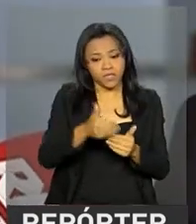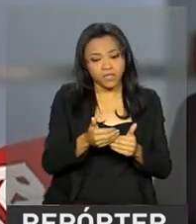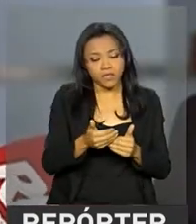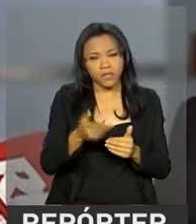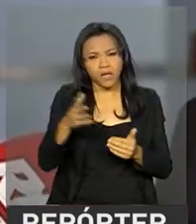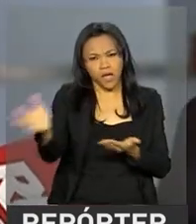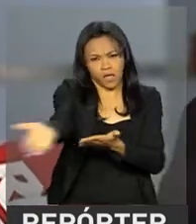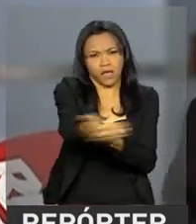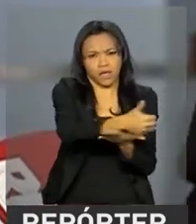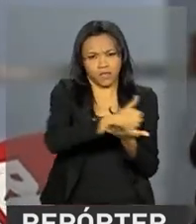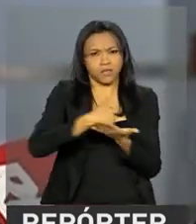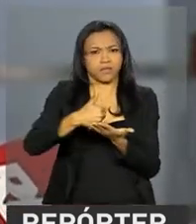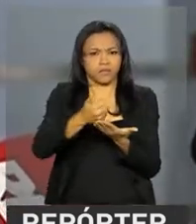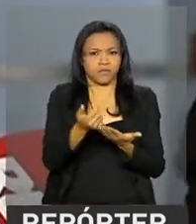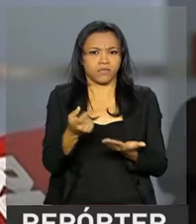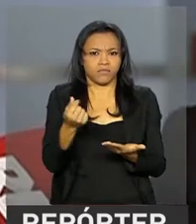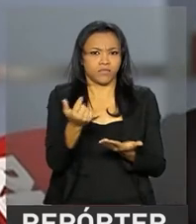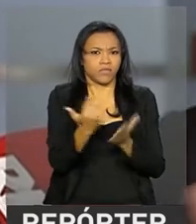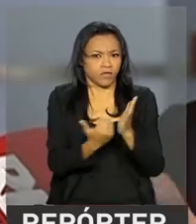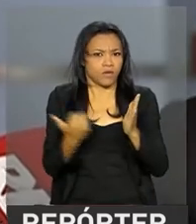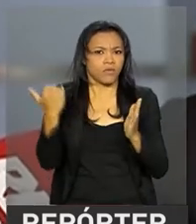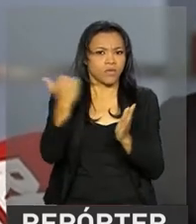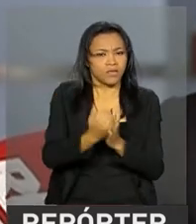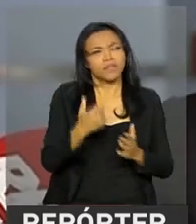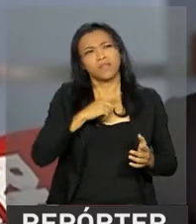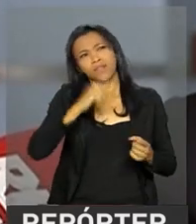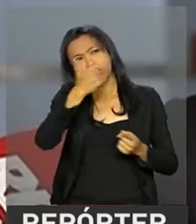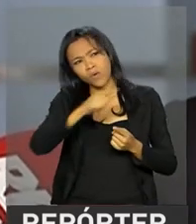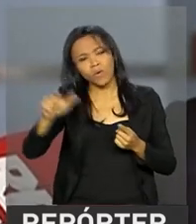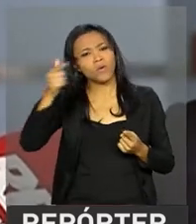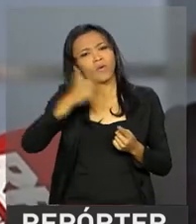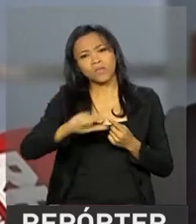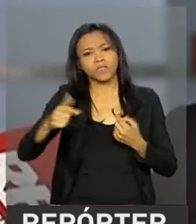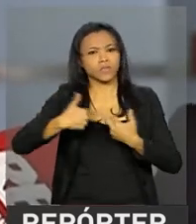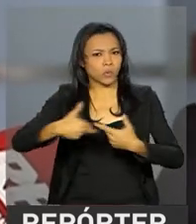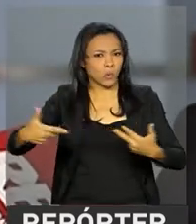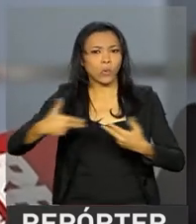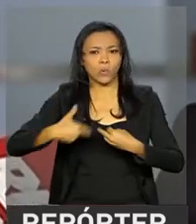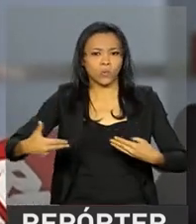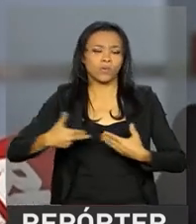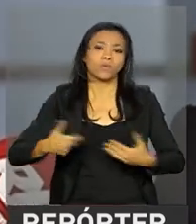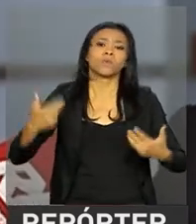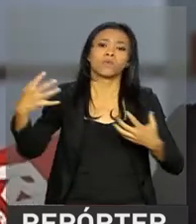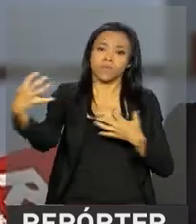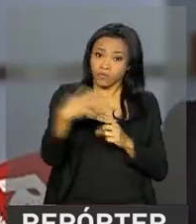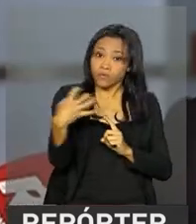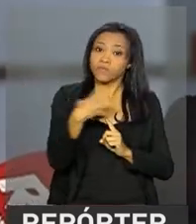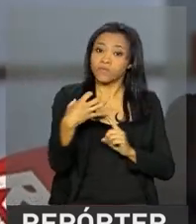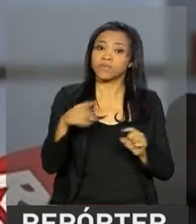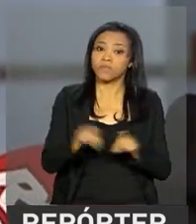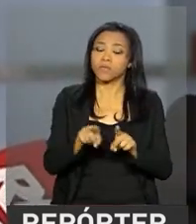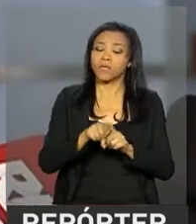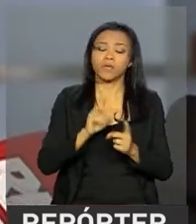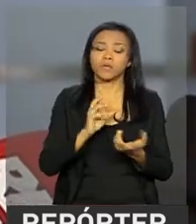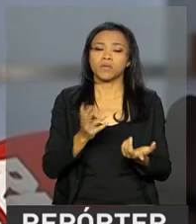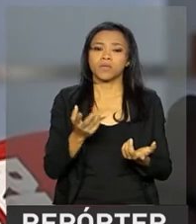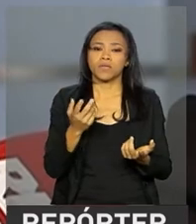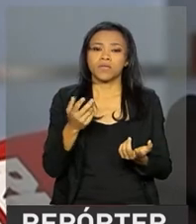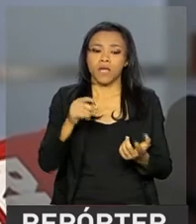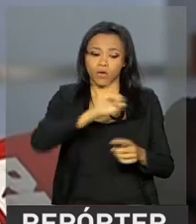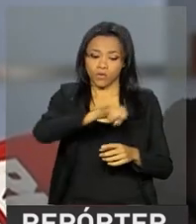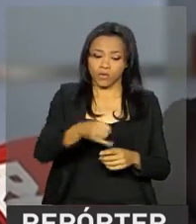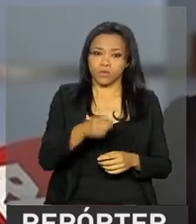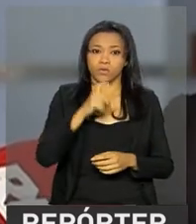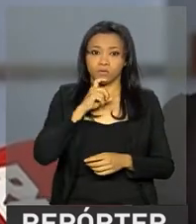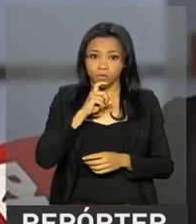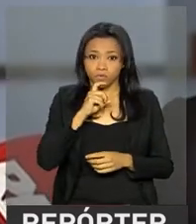subir em função disso. Tem algumas outras questões também referentes ao refis, mas a arrecadação em junho já